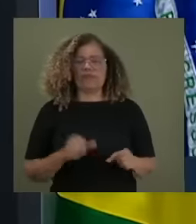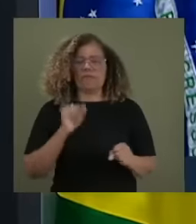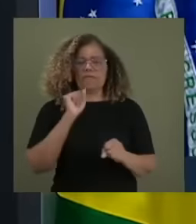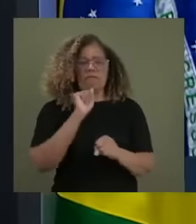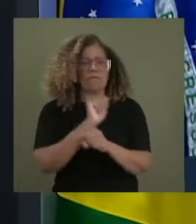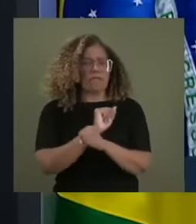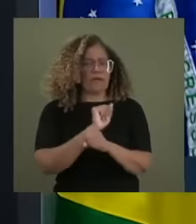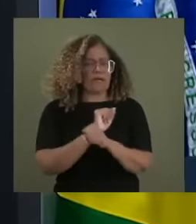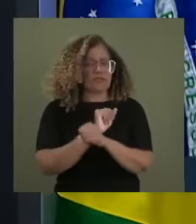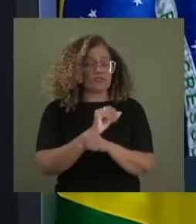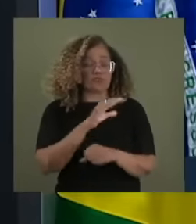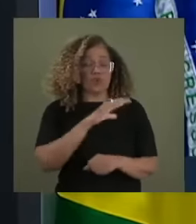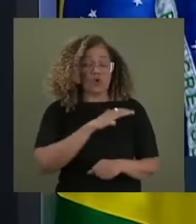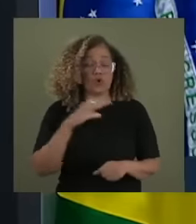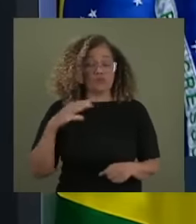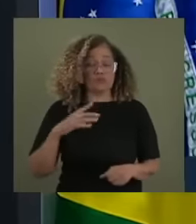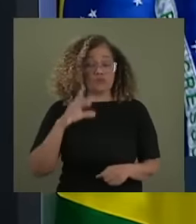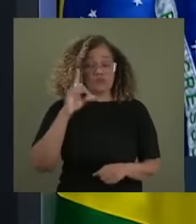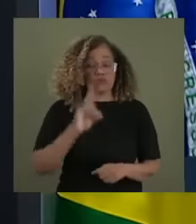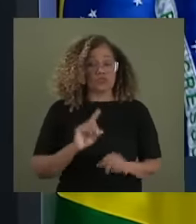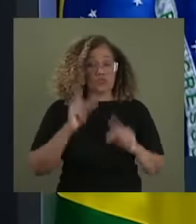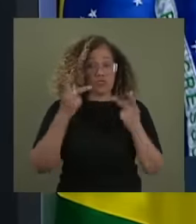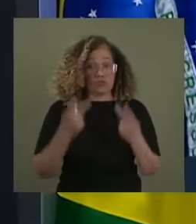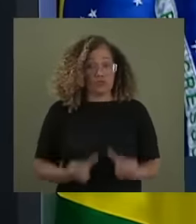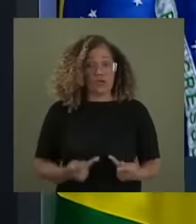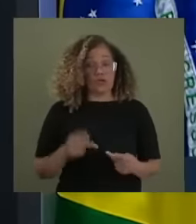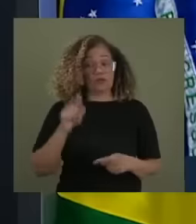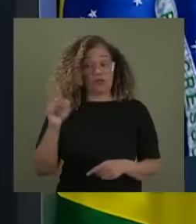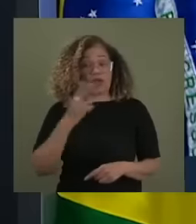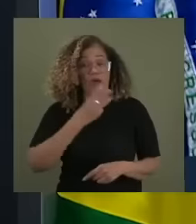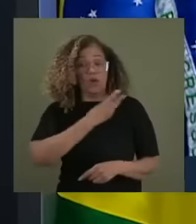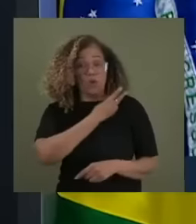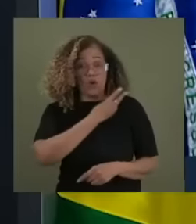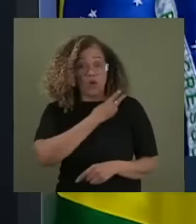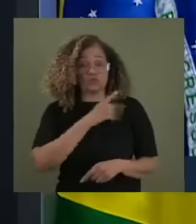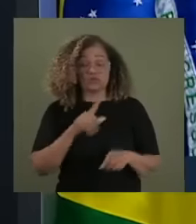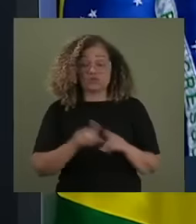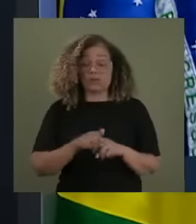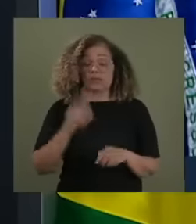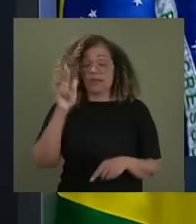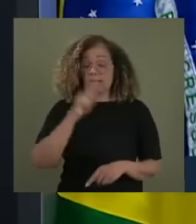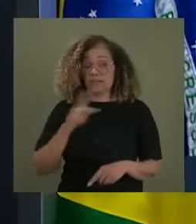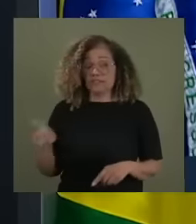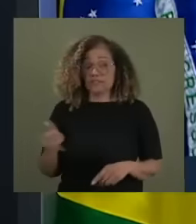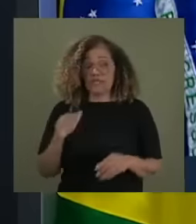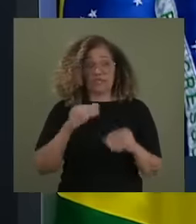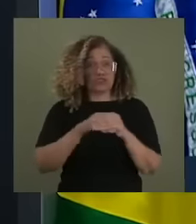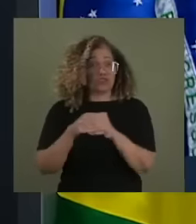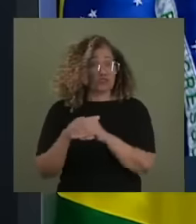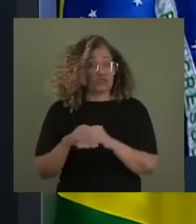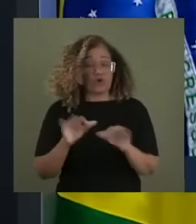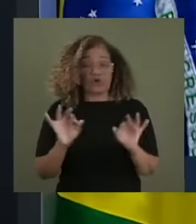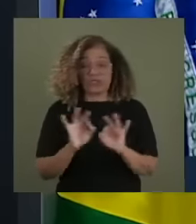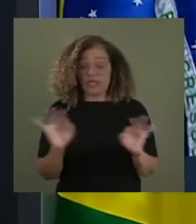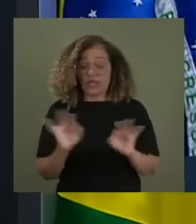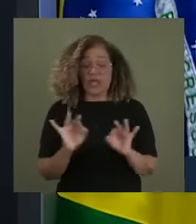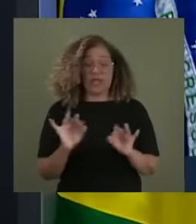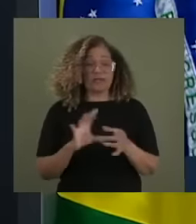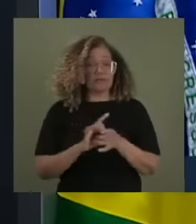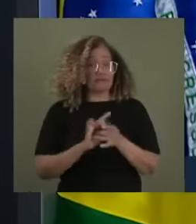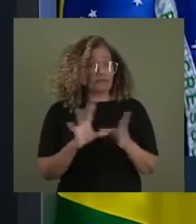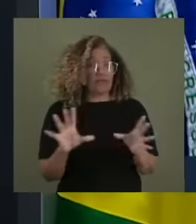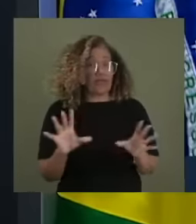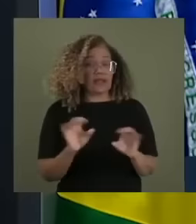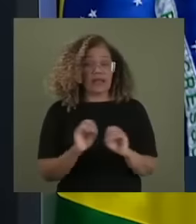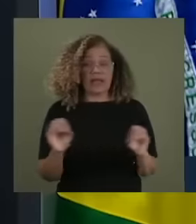comissão de direitos humanos lá porque agora o presidente também não vota nada não delibera nada enquanto não